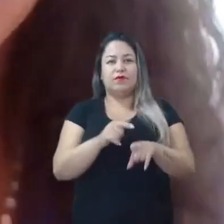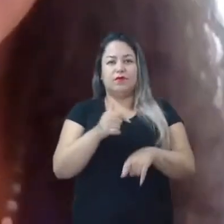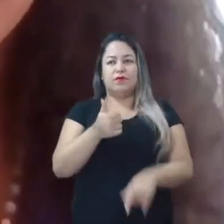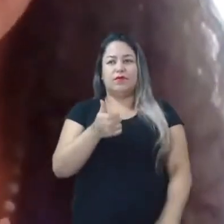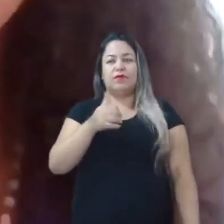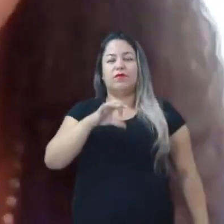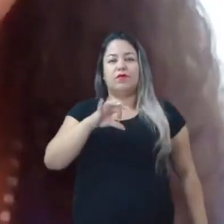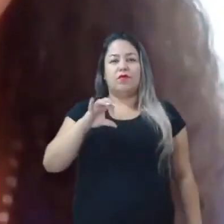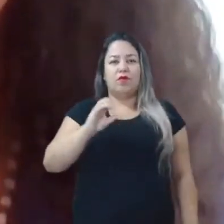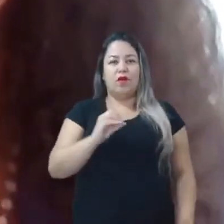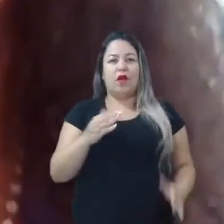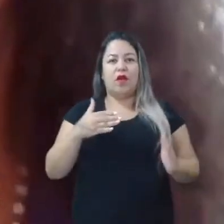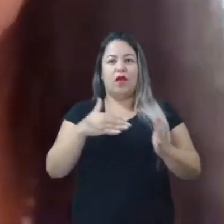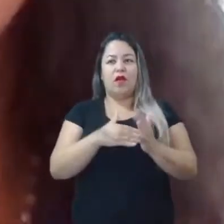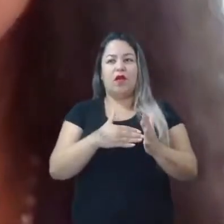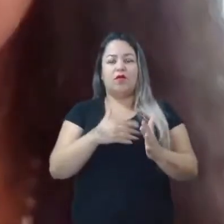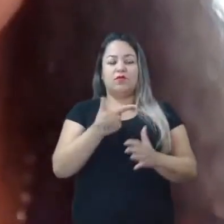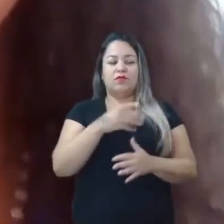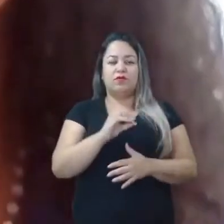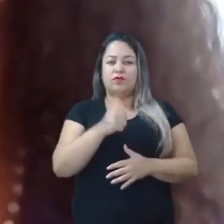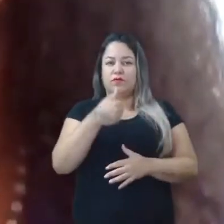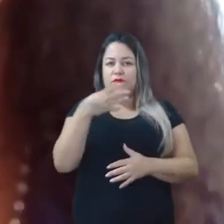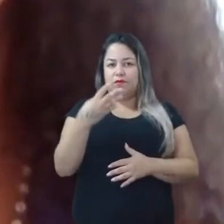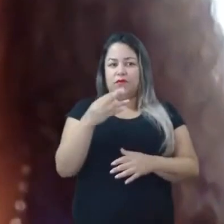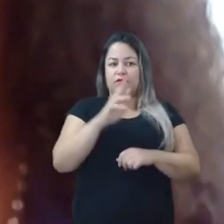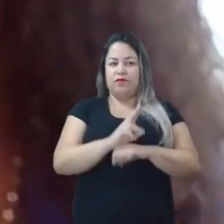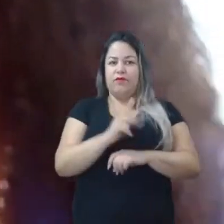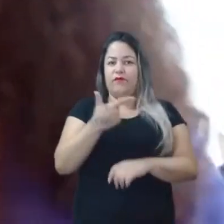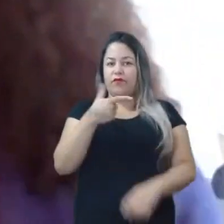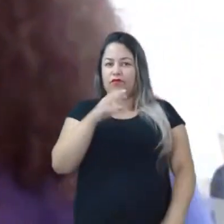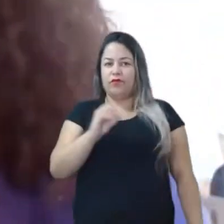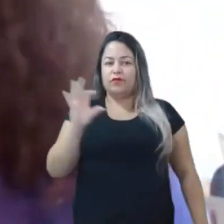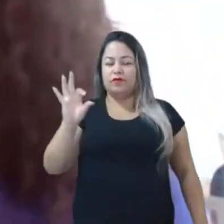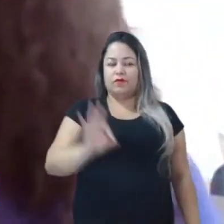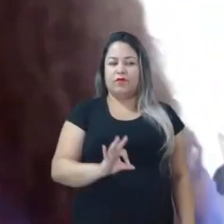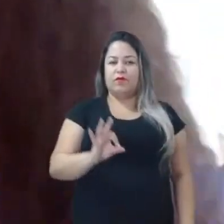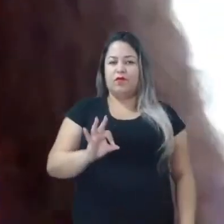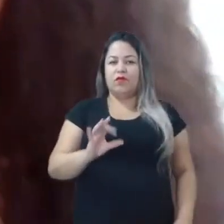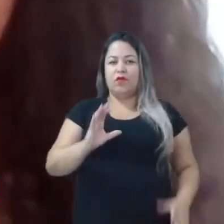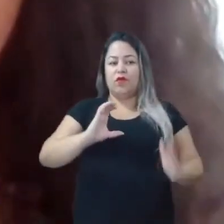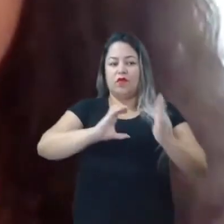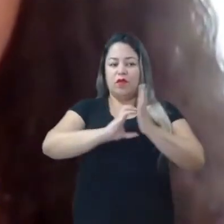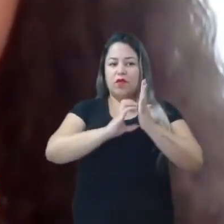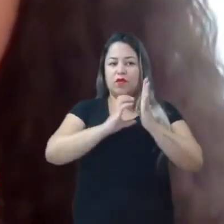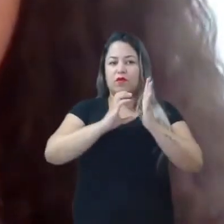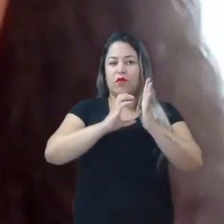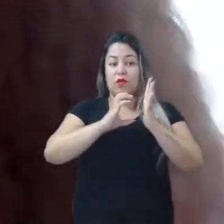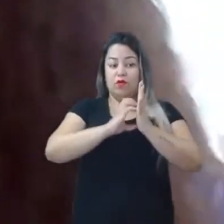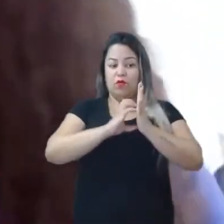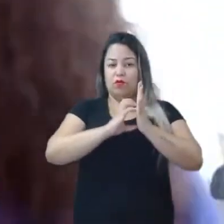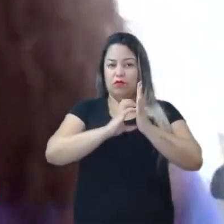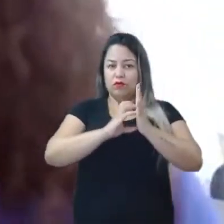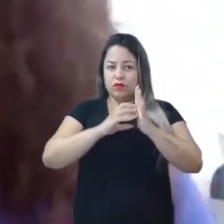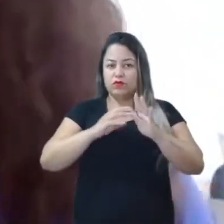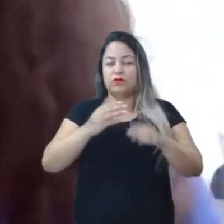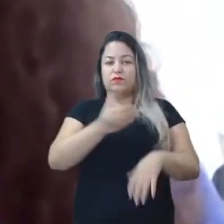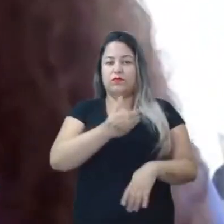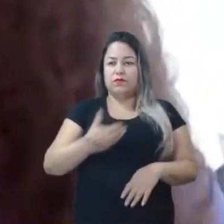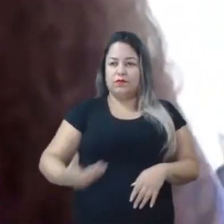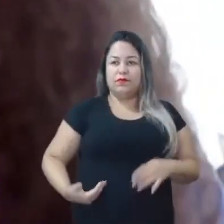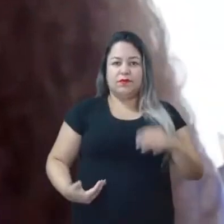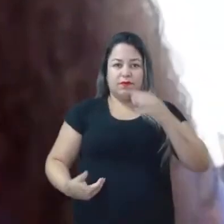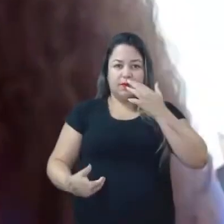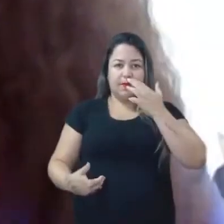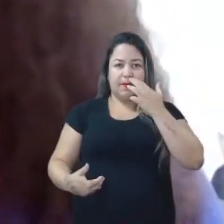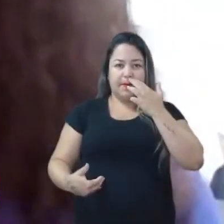12.990 de 2014, que reserva 20% das vagas em concursos públicos, né? E no que diz